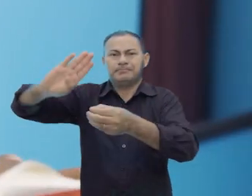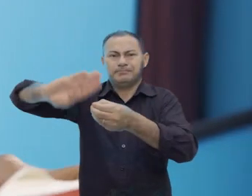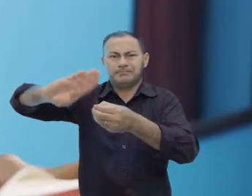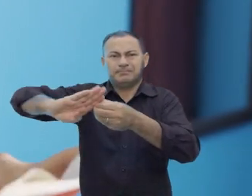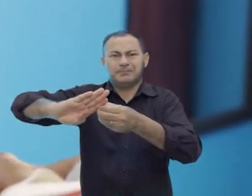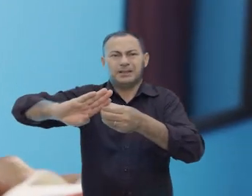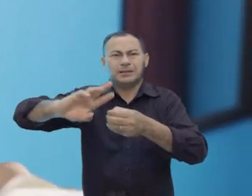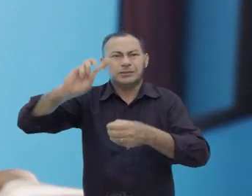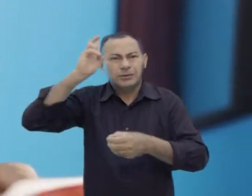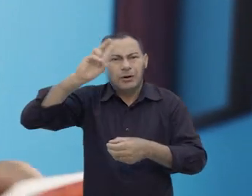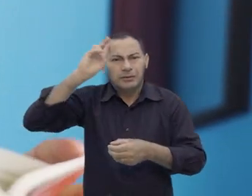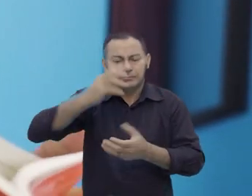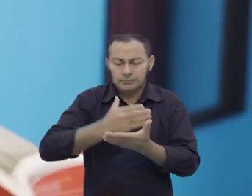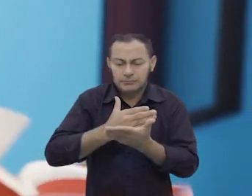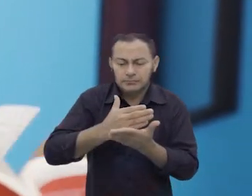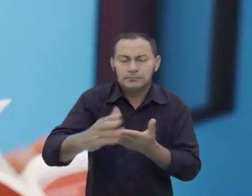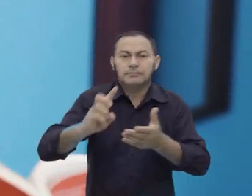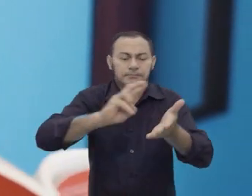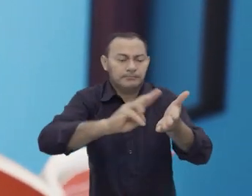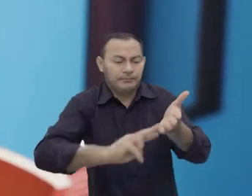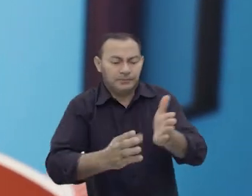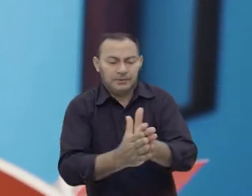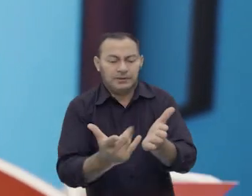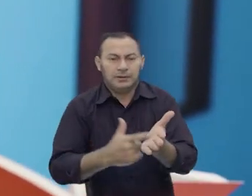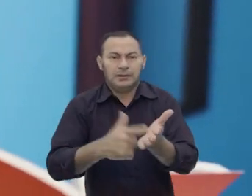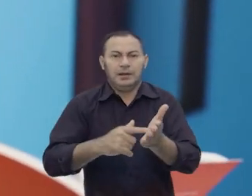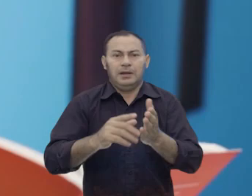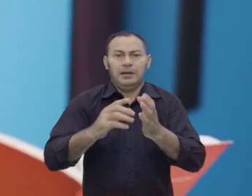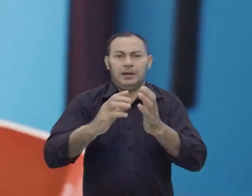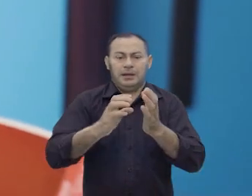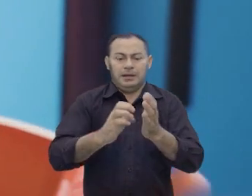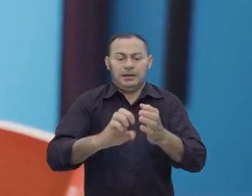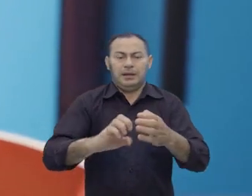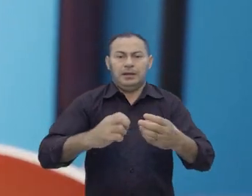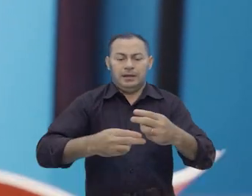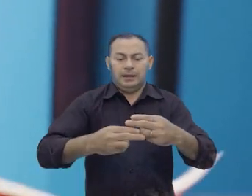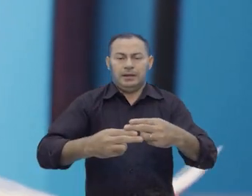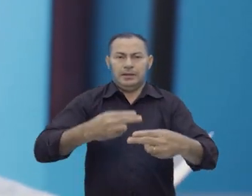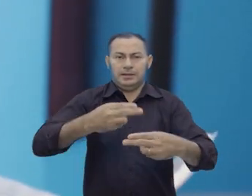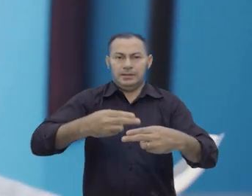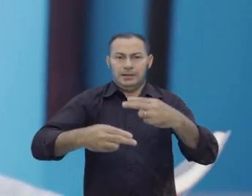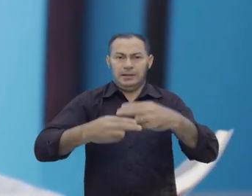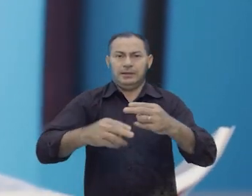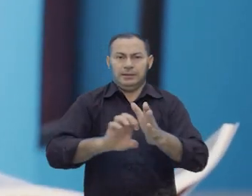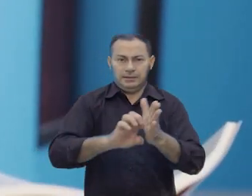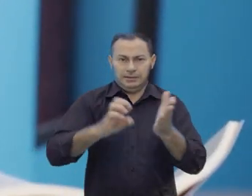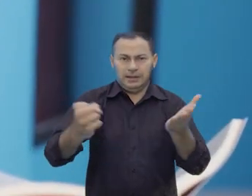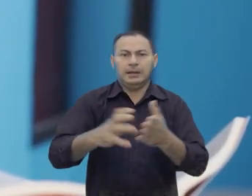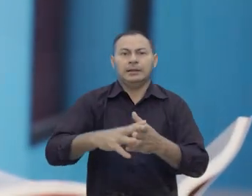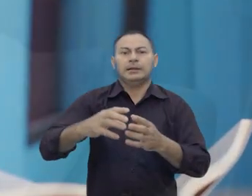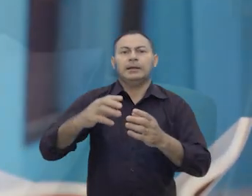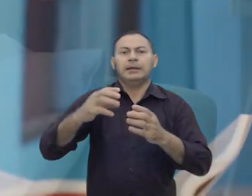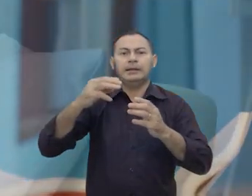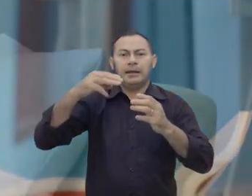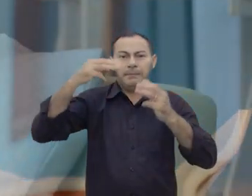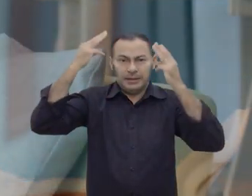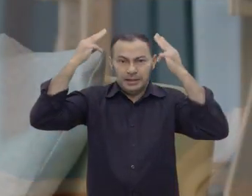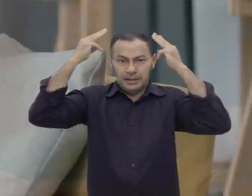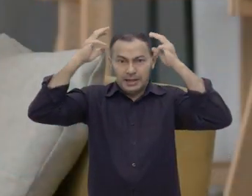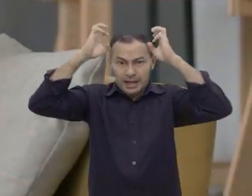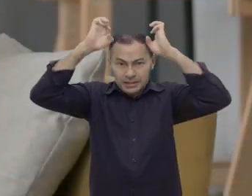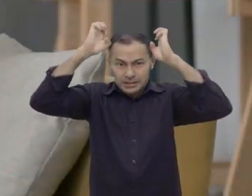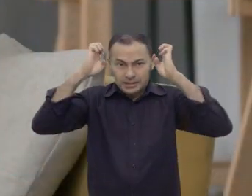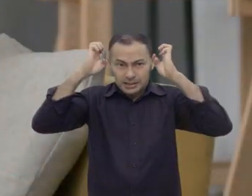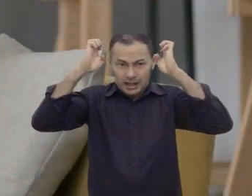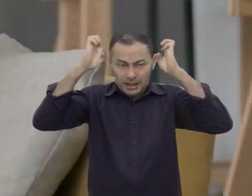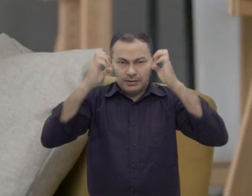perspectiva histórica desse assunto. Ao iniciarmos a leitura dos livros de Esdras, Neemias e Ester, precisamos ter em mente